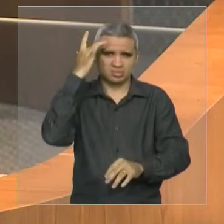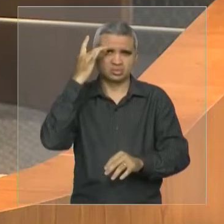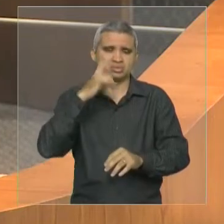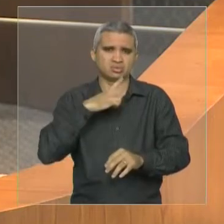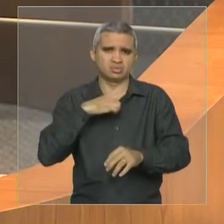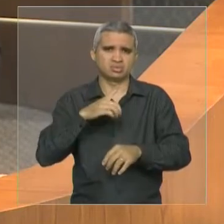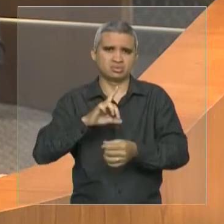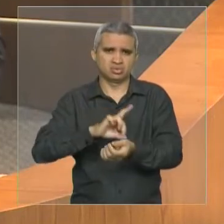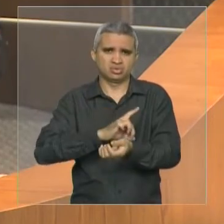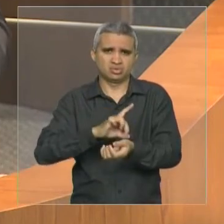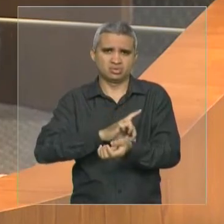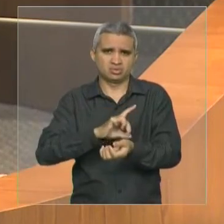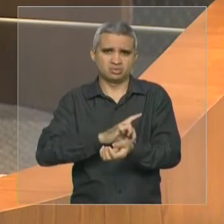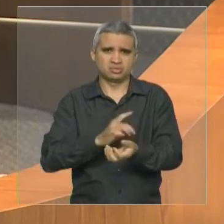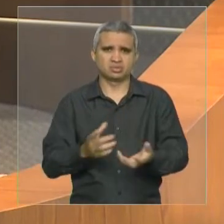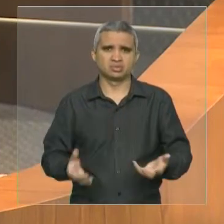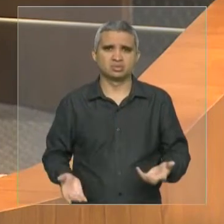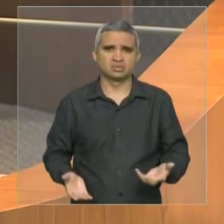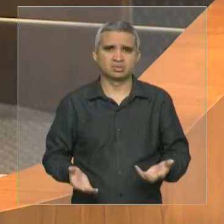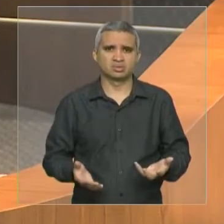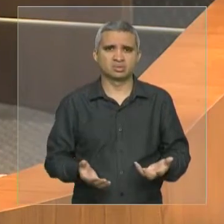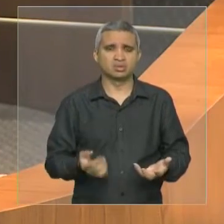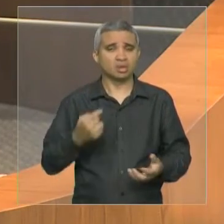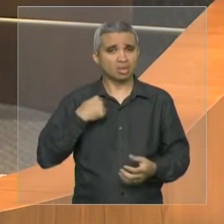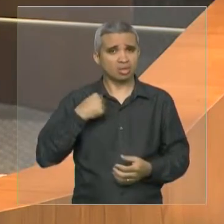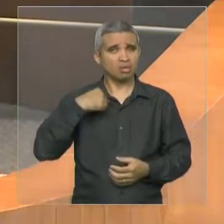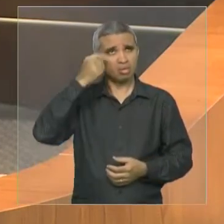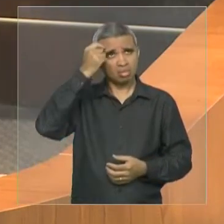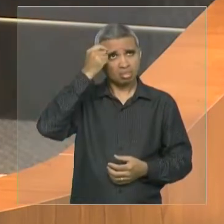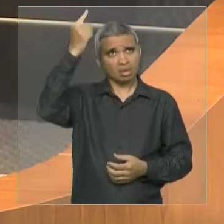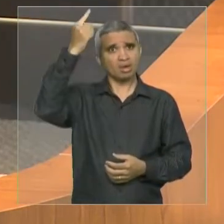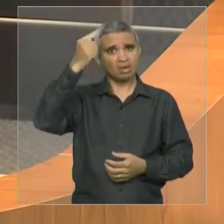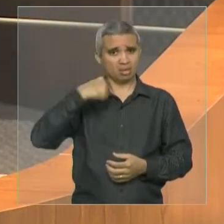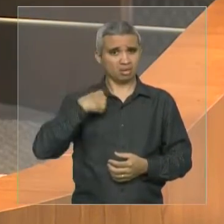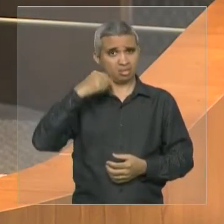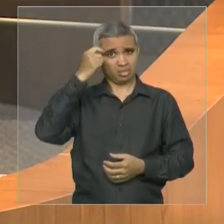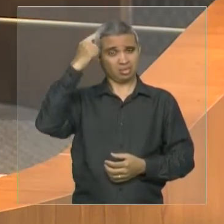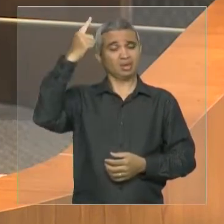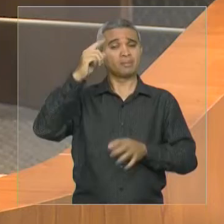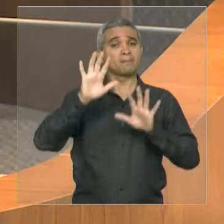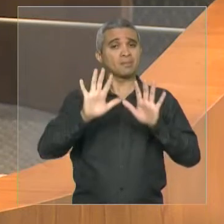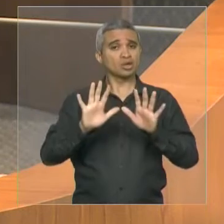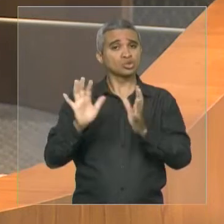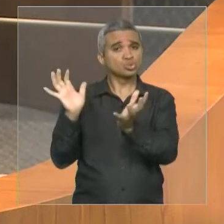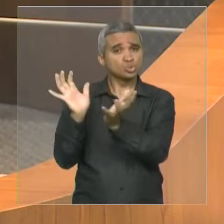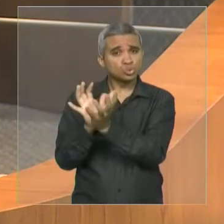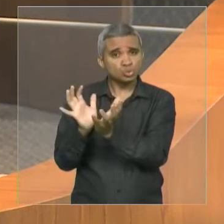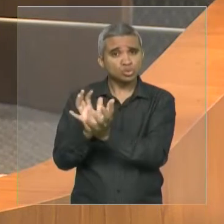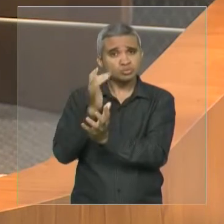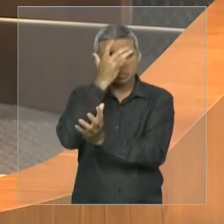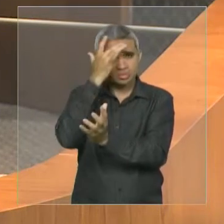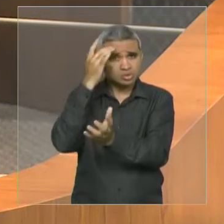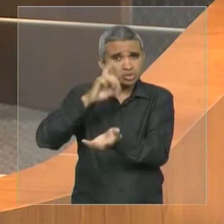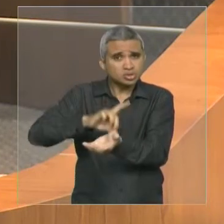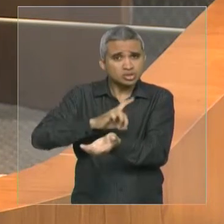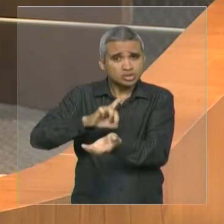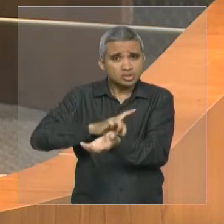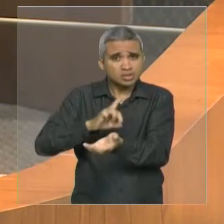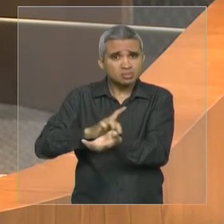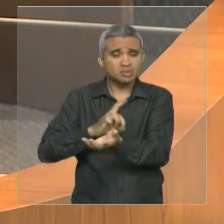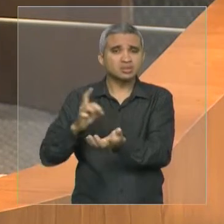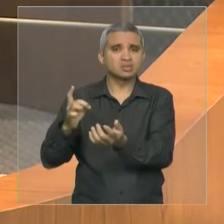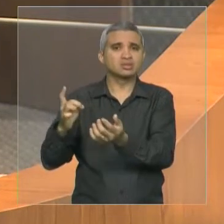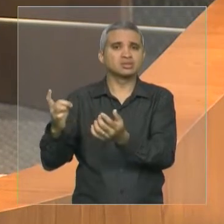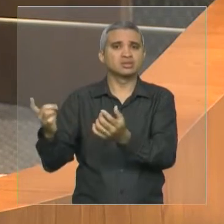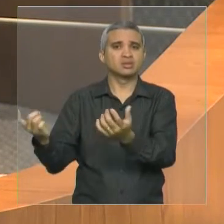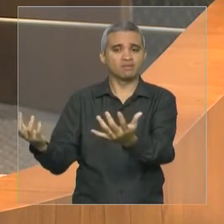que foi instituído por nós aqui na Assembleia, mas que foi dado por um grupo de diabéticos que vieram, inclusive me encontraram